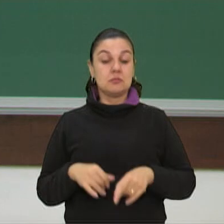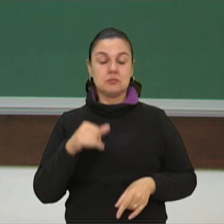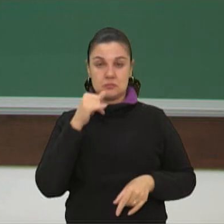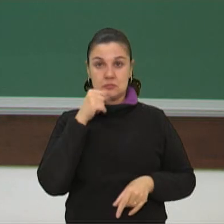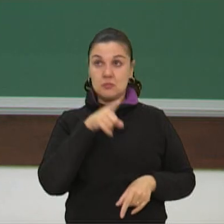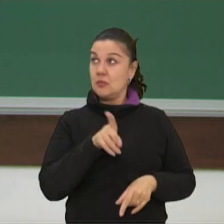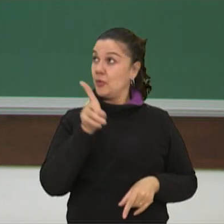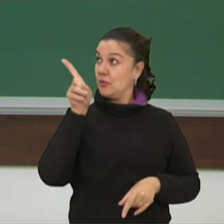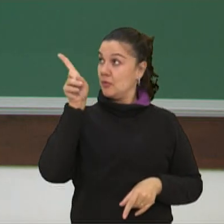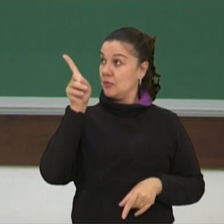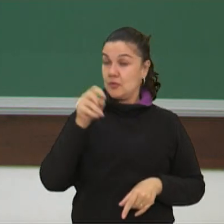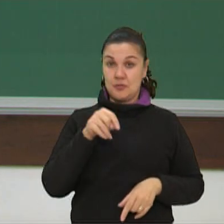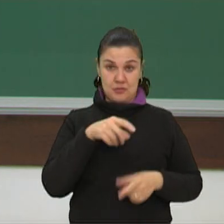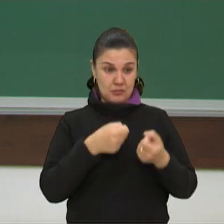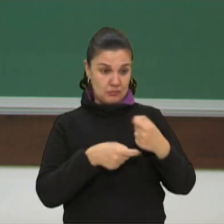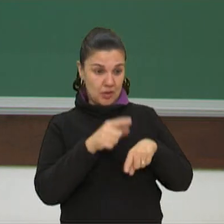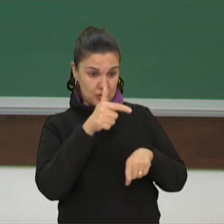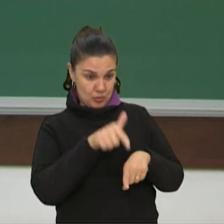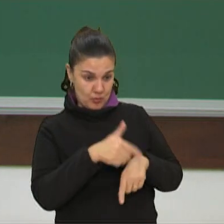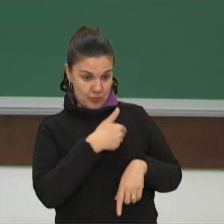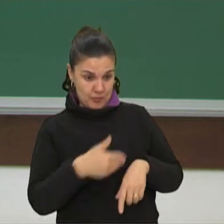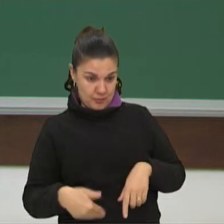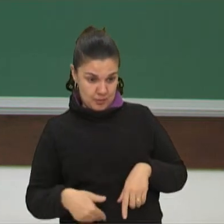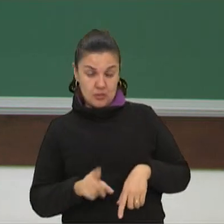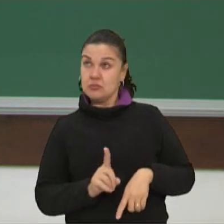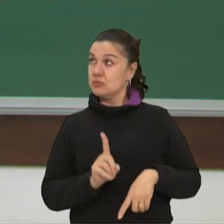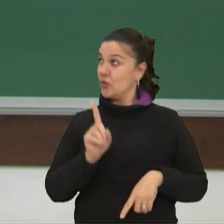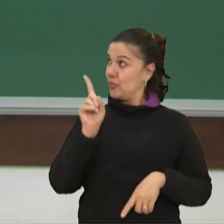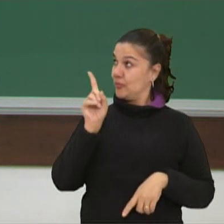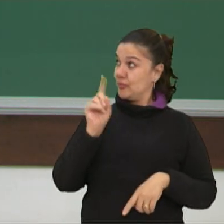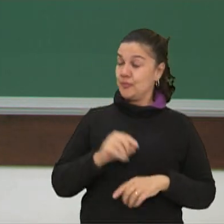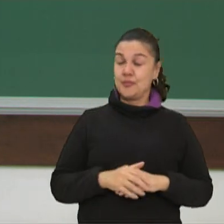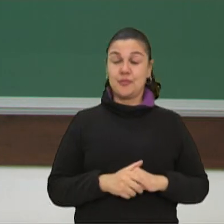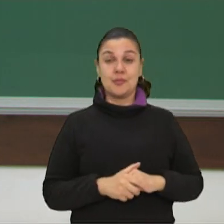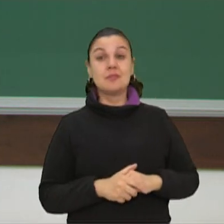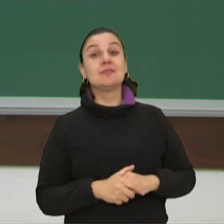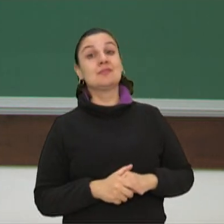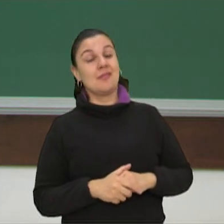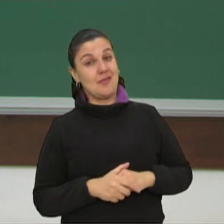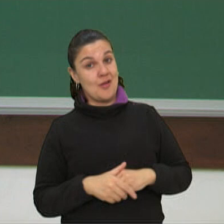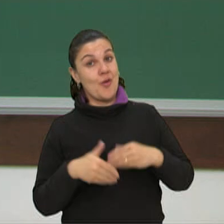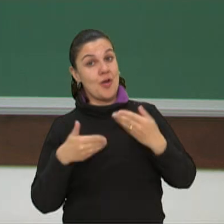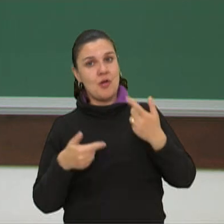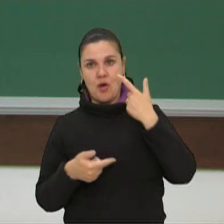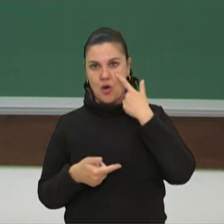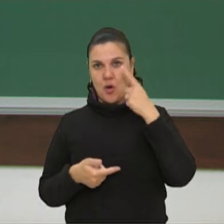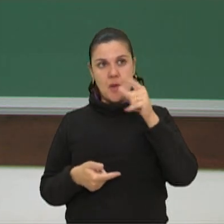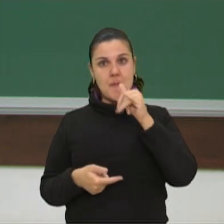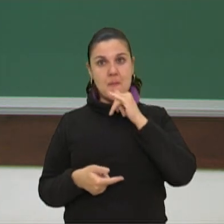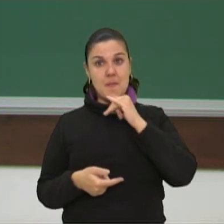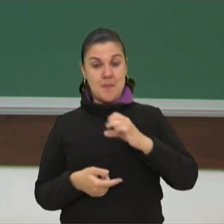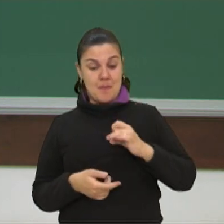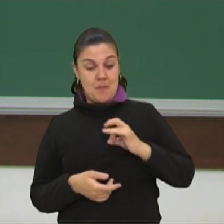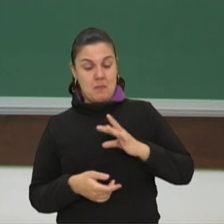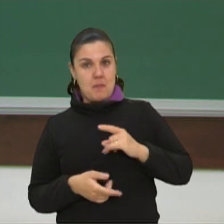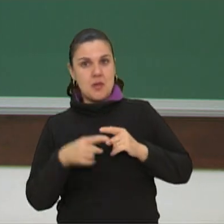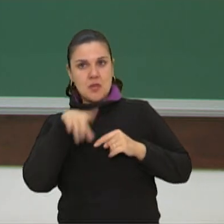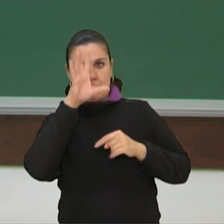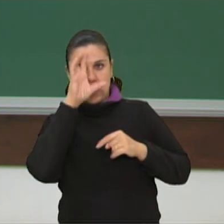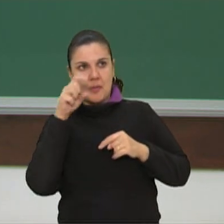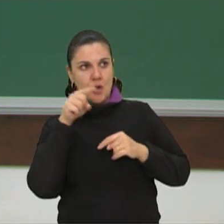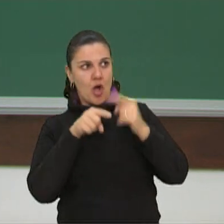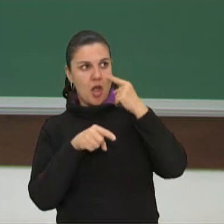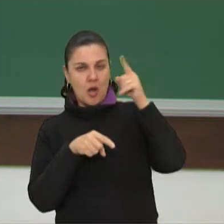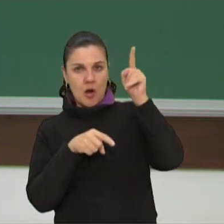exemplo. Se você se revoltar contra o governo, este será o seu destino. Então, dar exemplo pelo medo. Filipe dos Santos serviu de